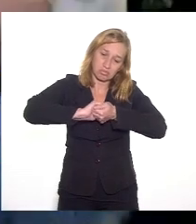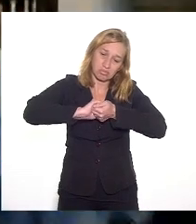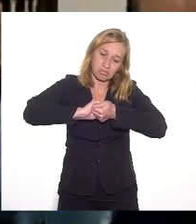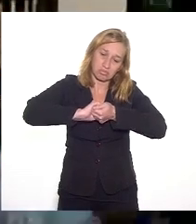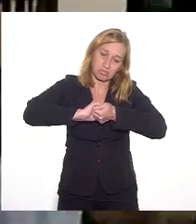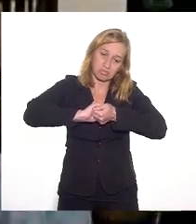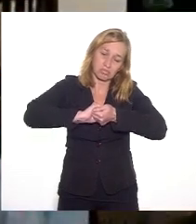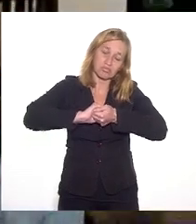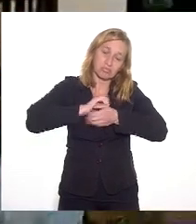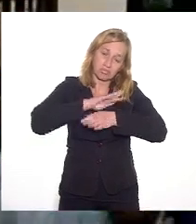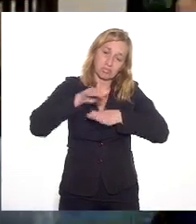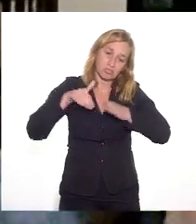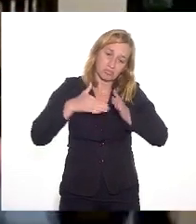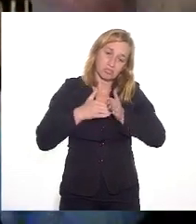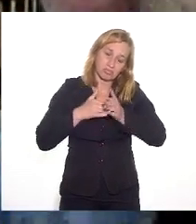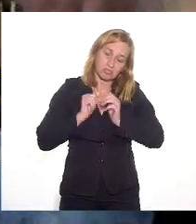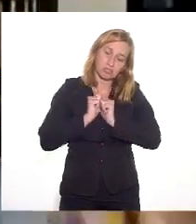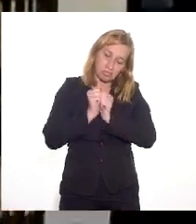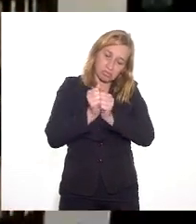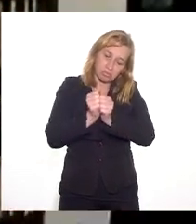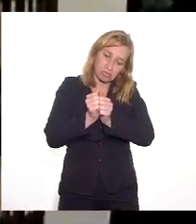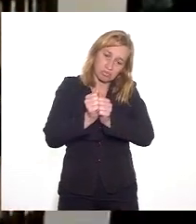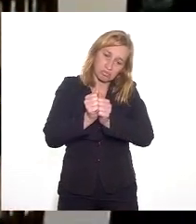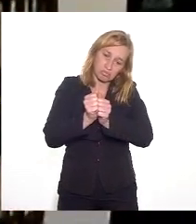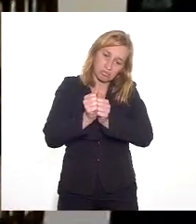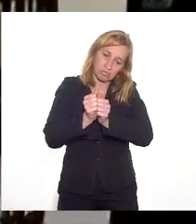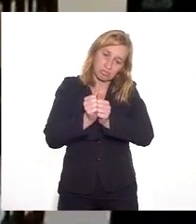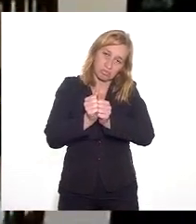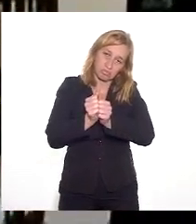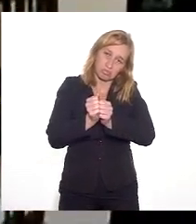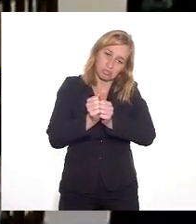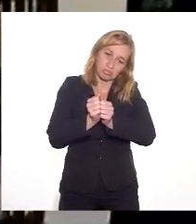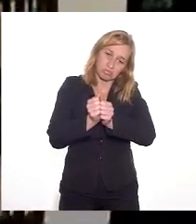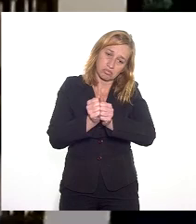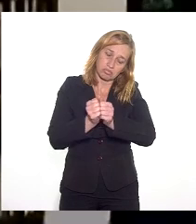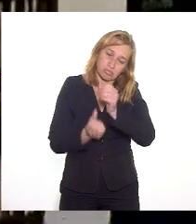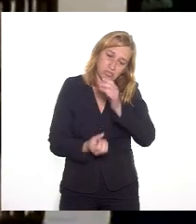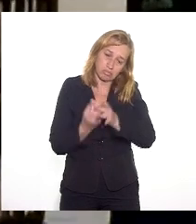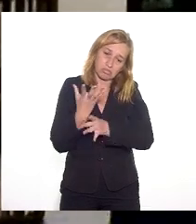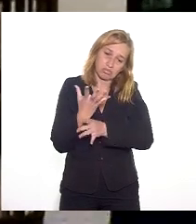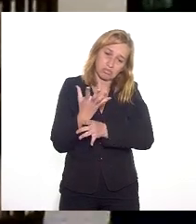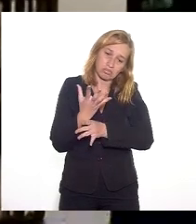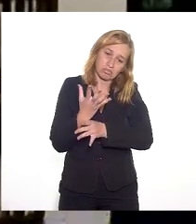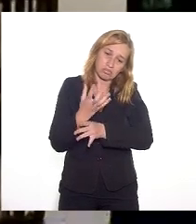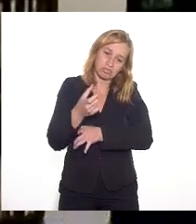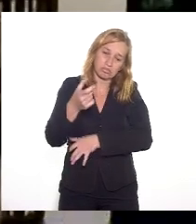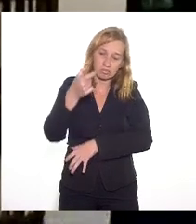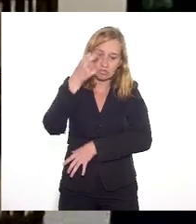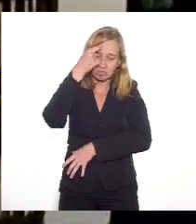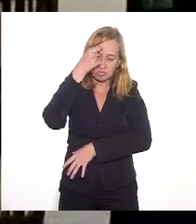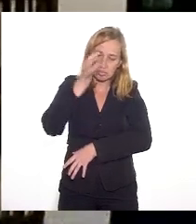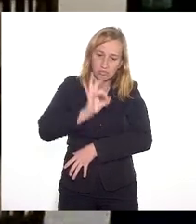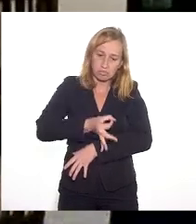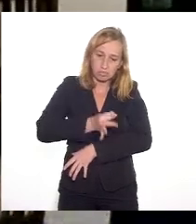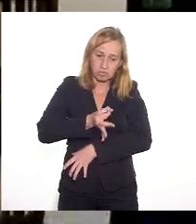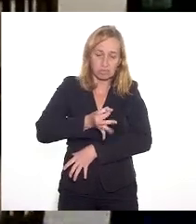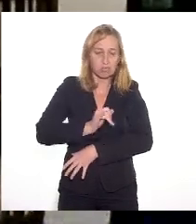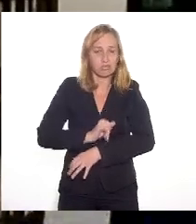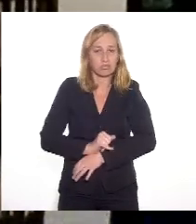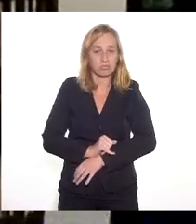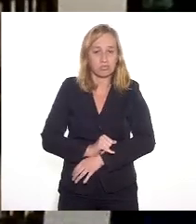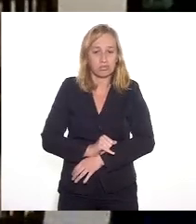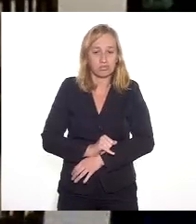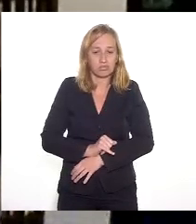de todos, entendeu? Juntos, para construir de forma consistente